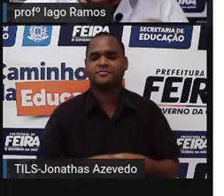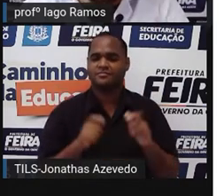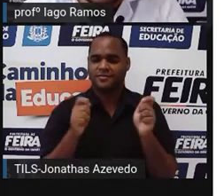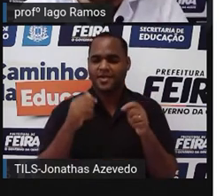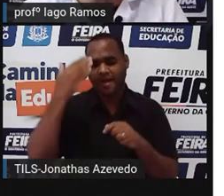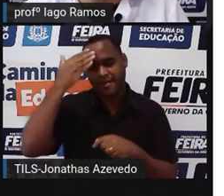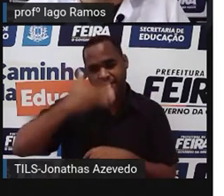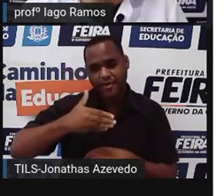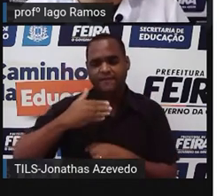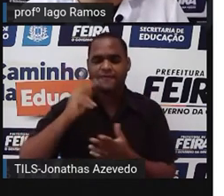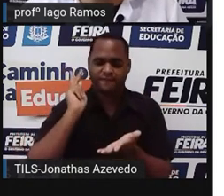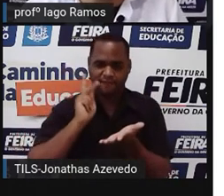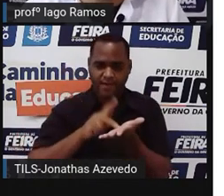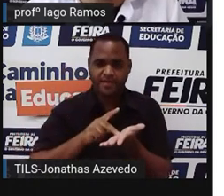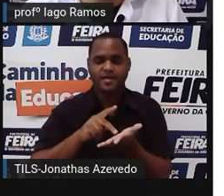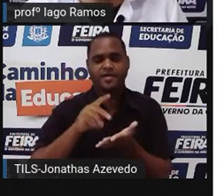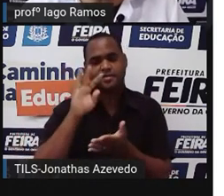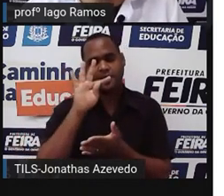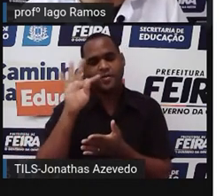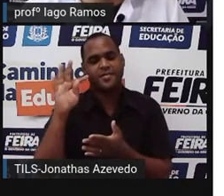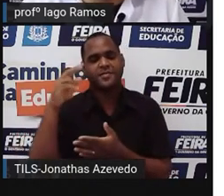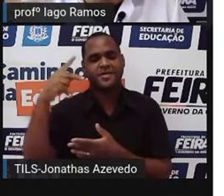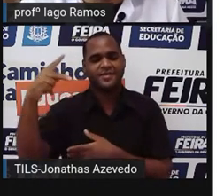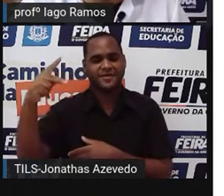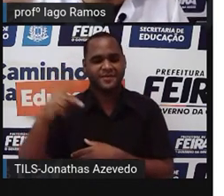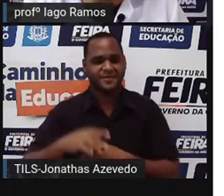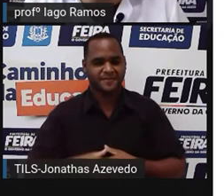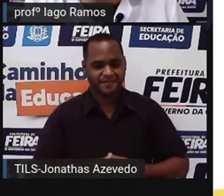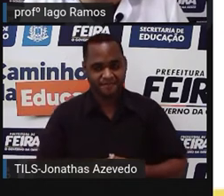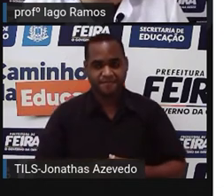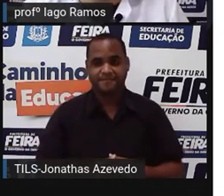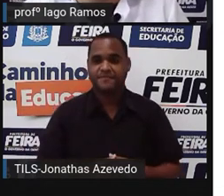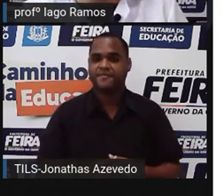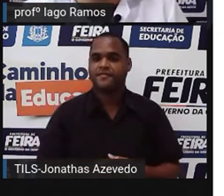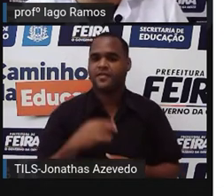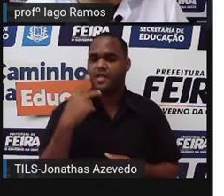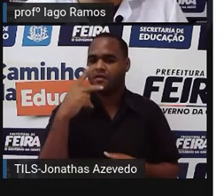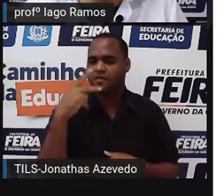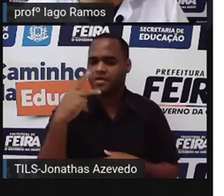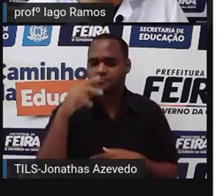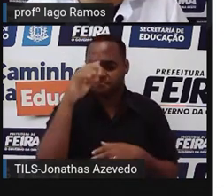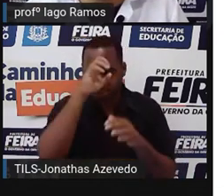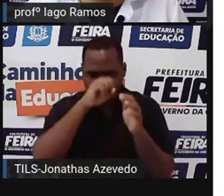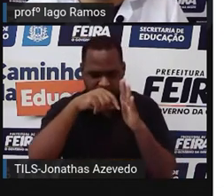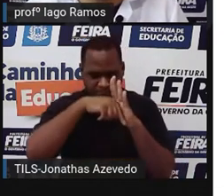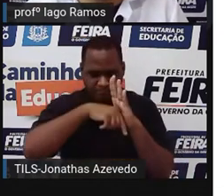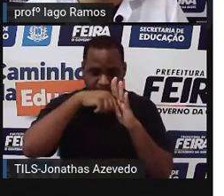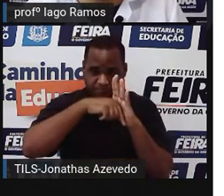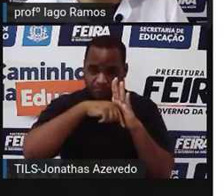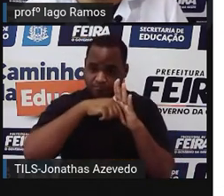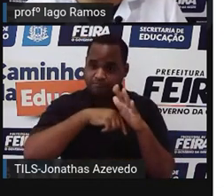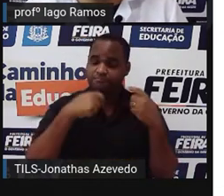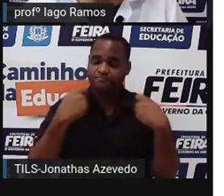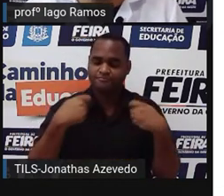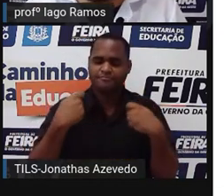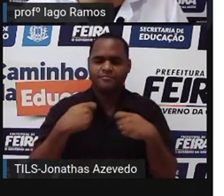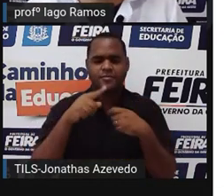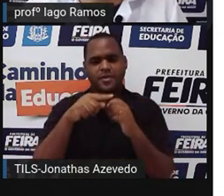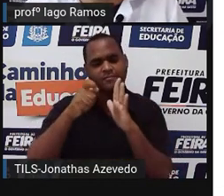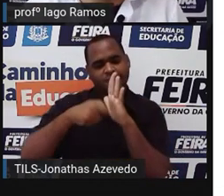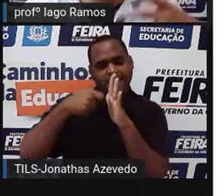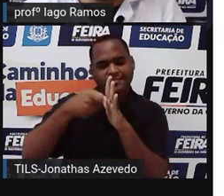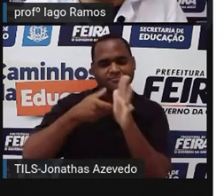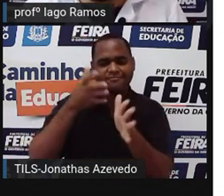prova a validade do teorema de Pitágoras, tá bom? Faça uma avaliação do que você conseguiu aprender nessa aula, tá? Grava um